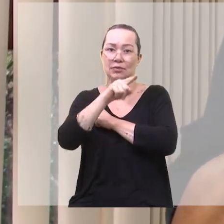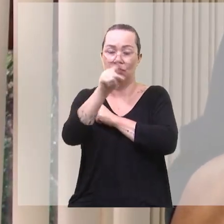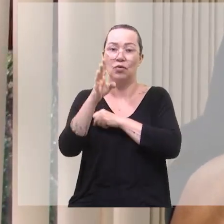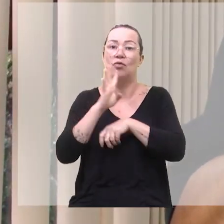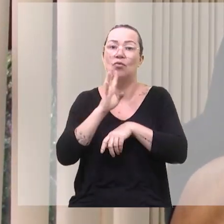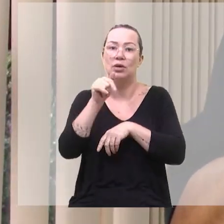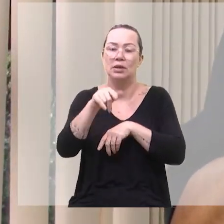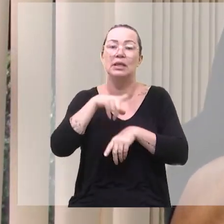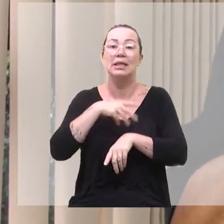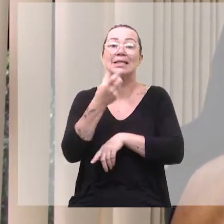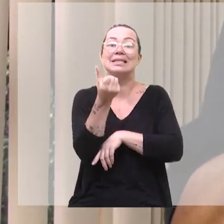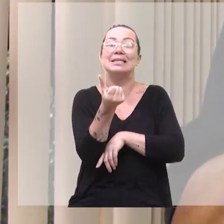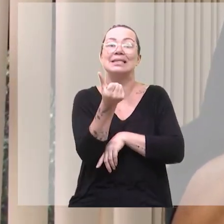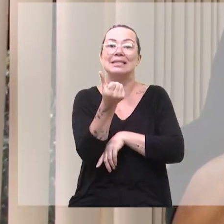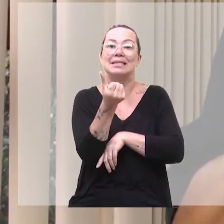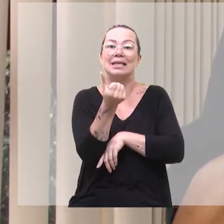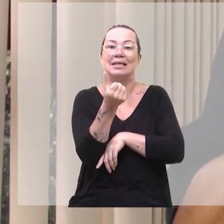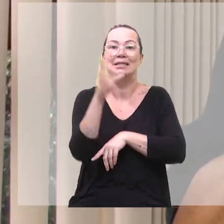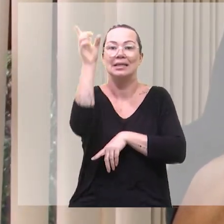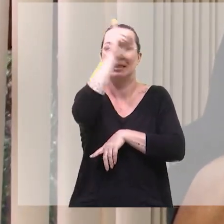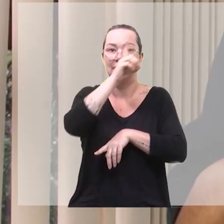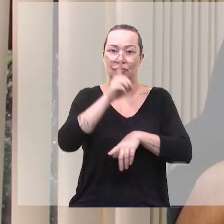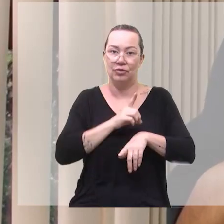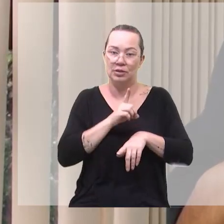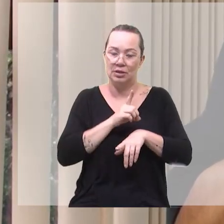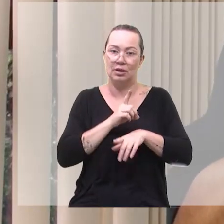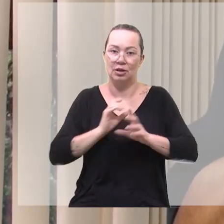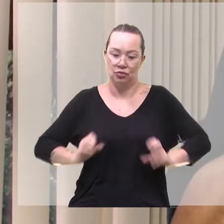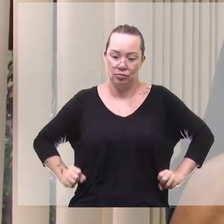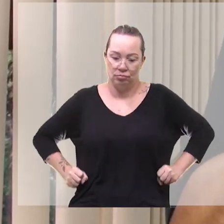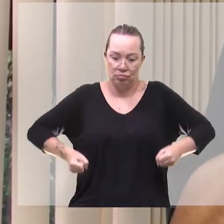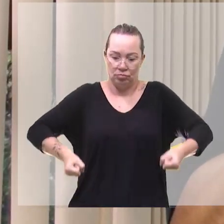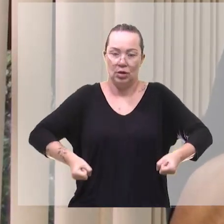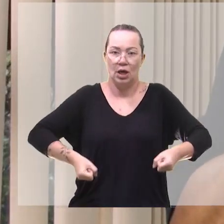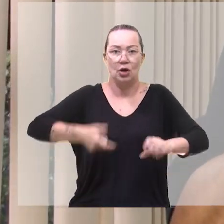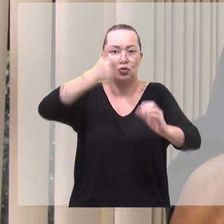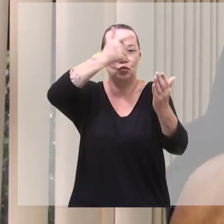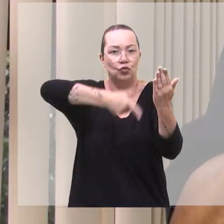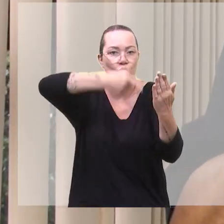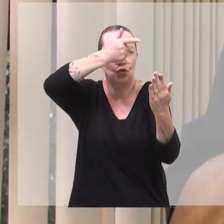vão conhecer, são 6 deficientes físicos soldador em cima da cadeira.